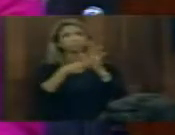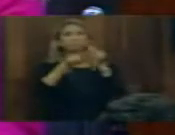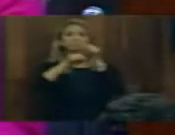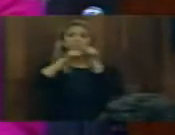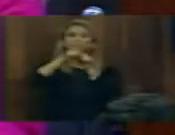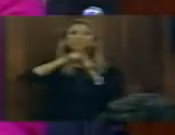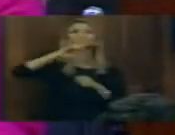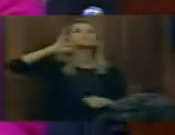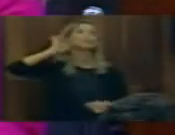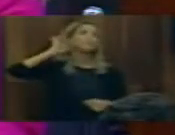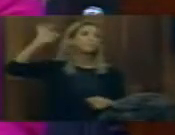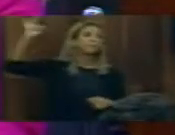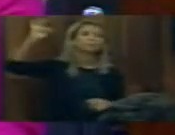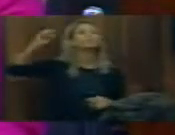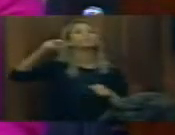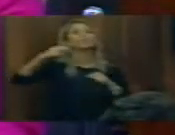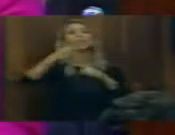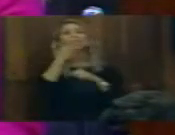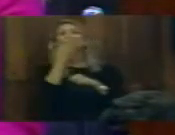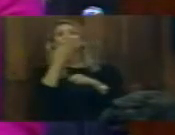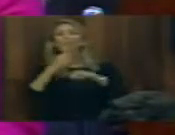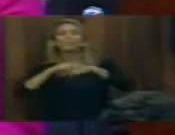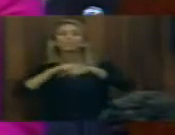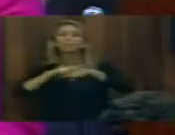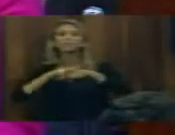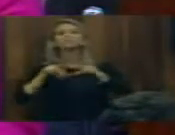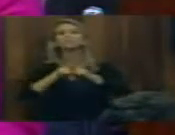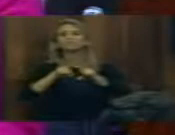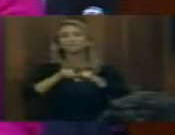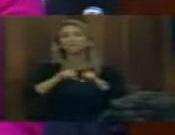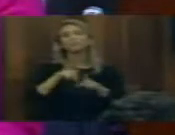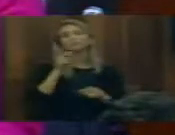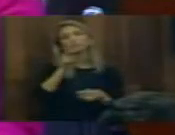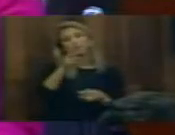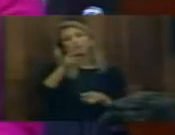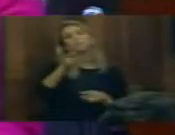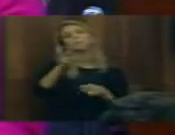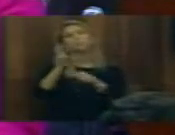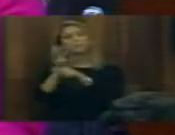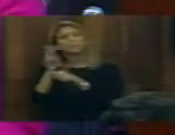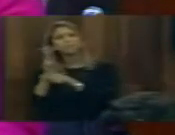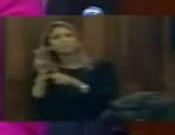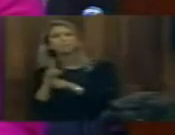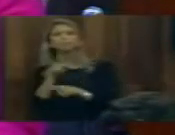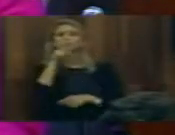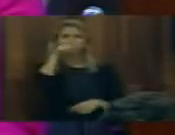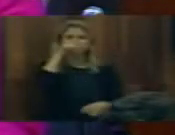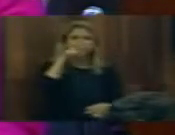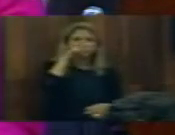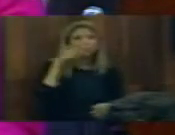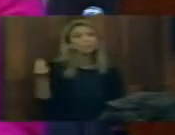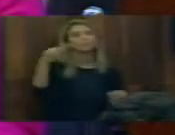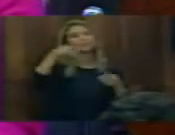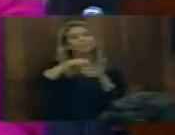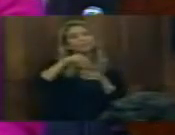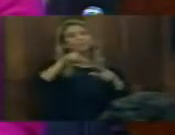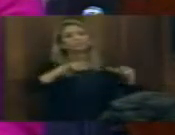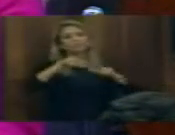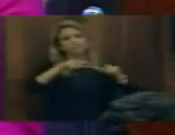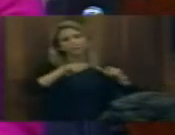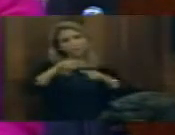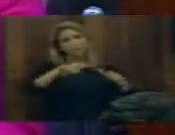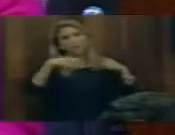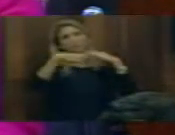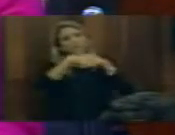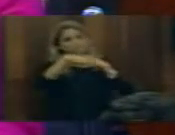mês dedicado à saúde, segurança e prevenção de riscos no ambiente de trabalho no município de Cabo Frio,